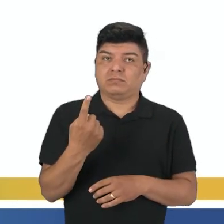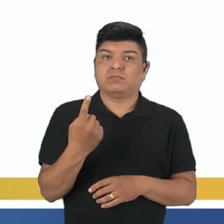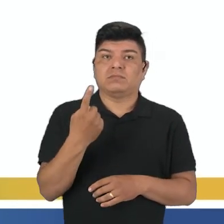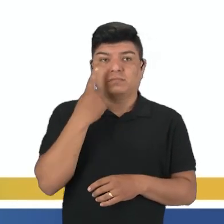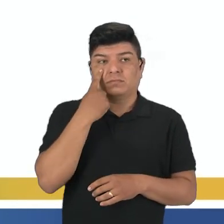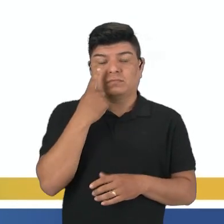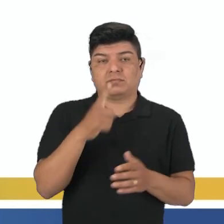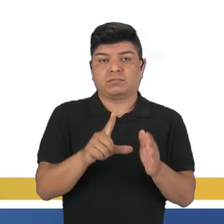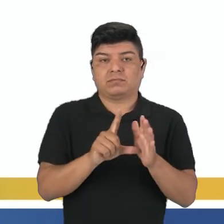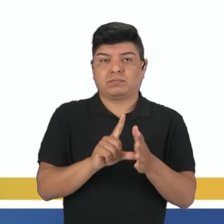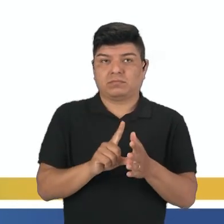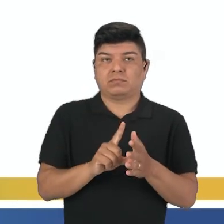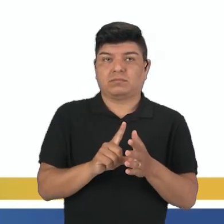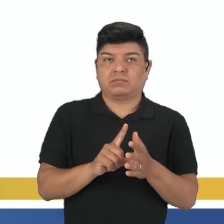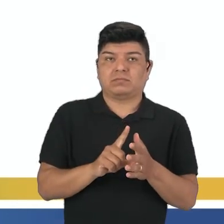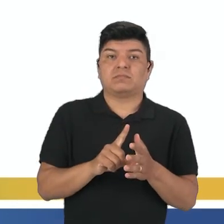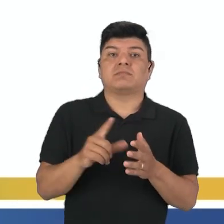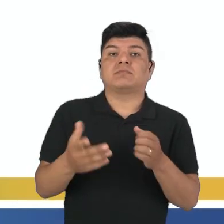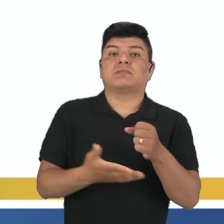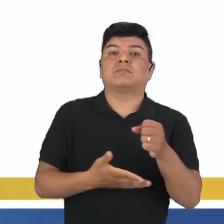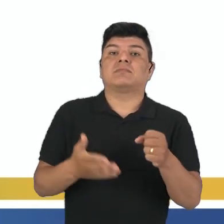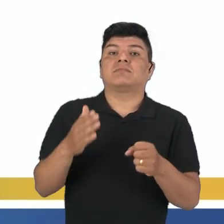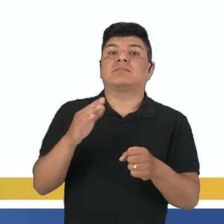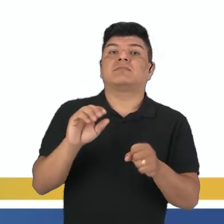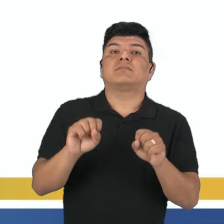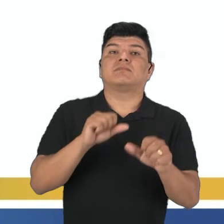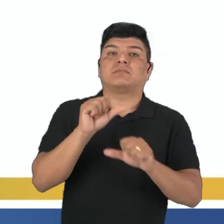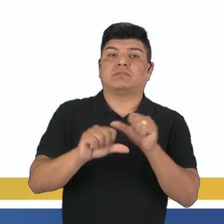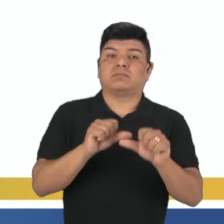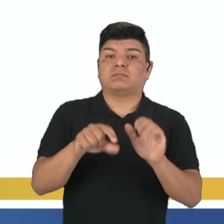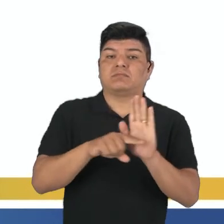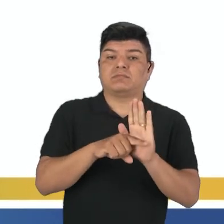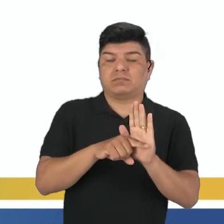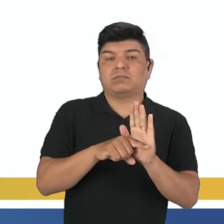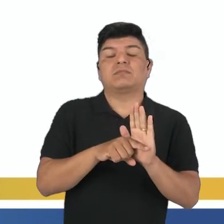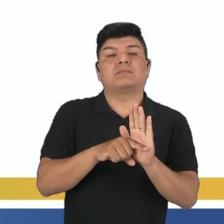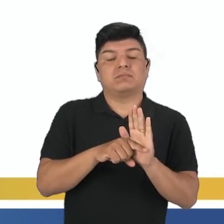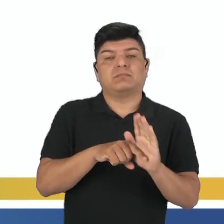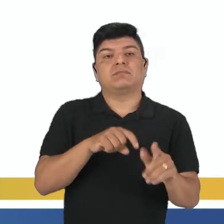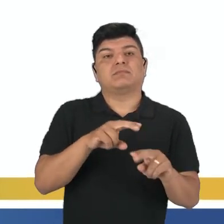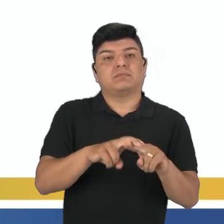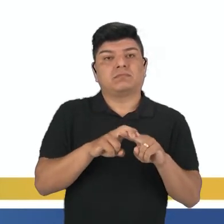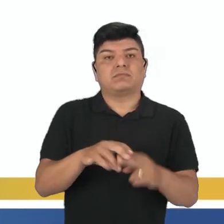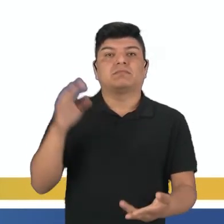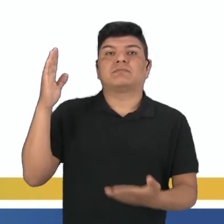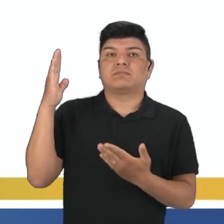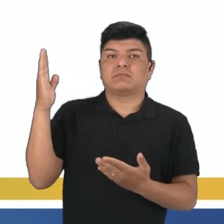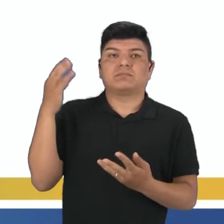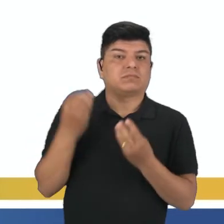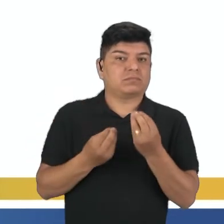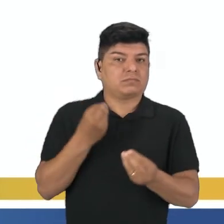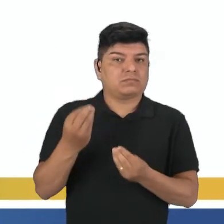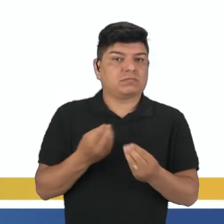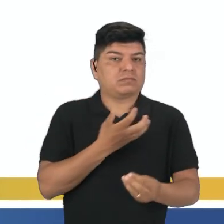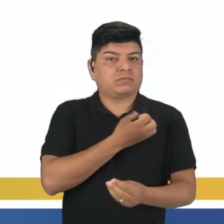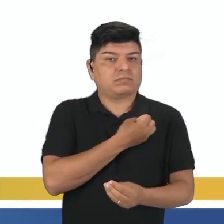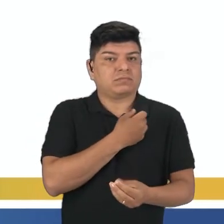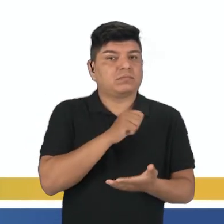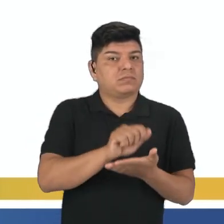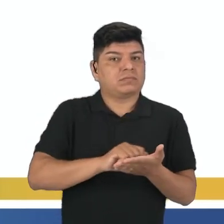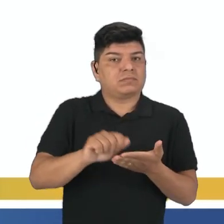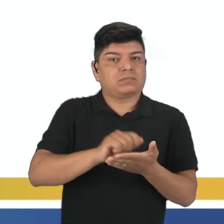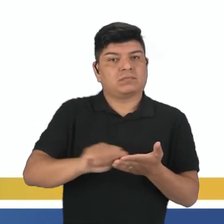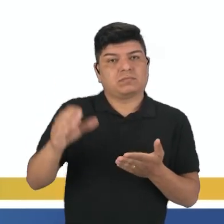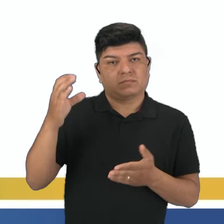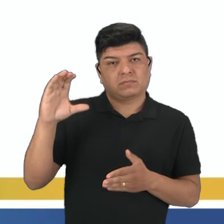pelo que a gente viu anteriormente, o expoente da base 10 vira negativo. Então, nesse caso aí, ó, como é que fica esse número